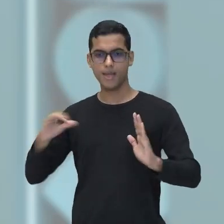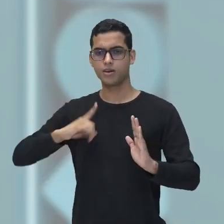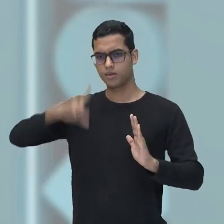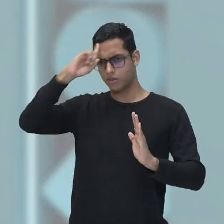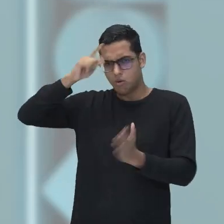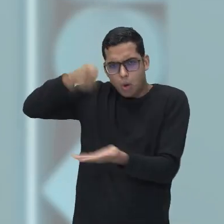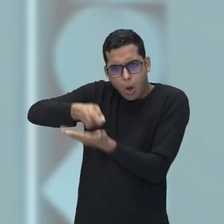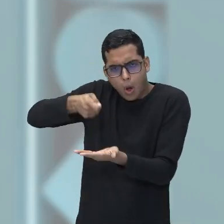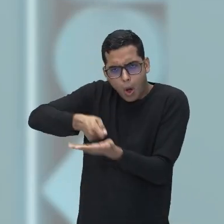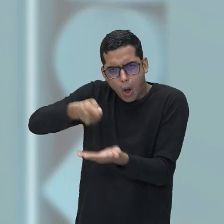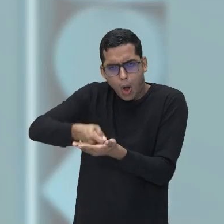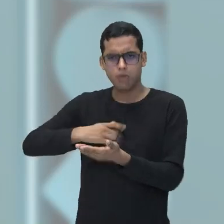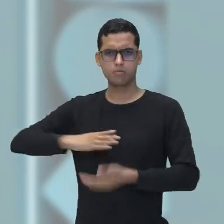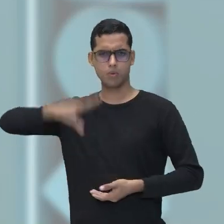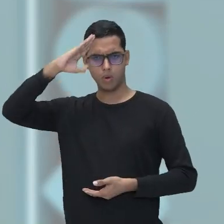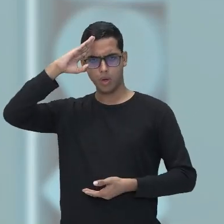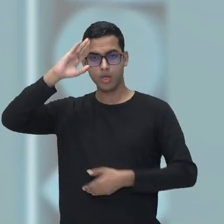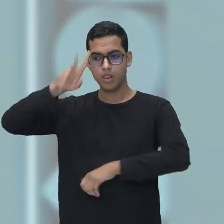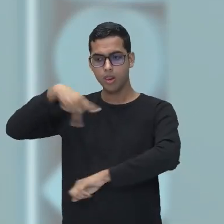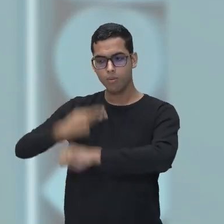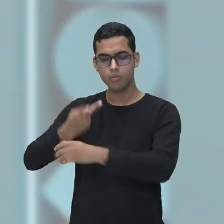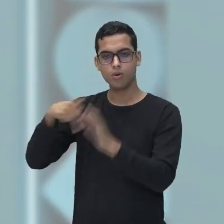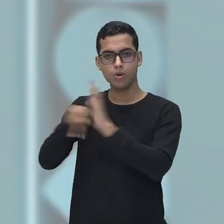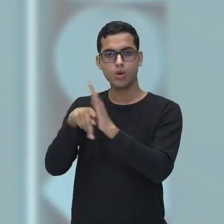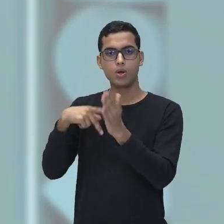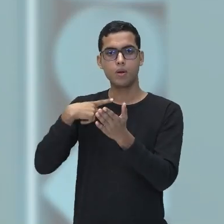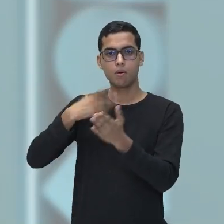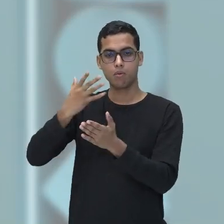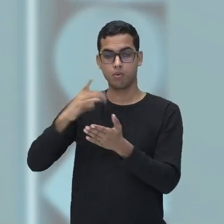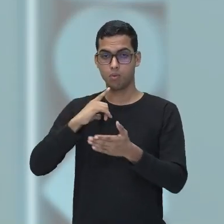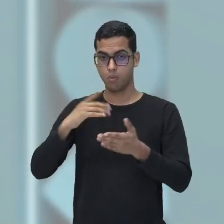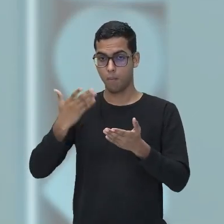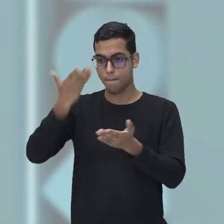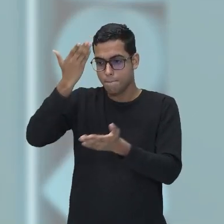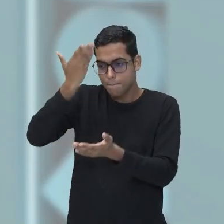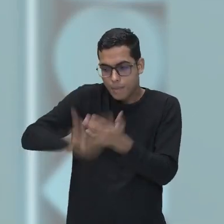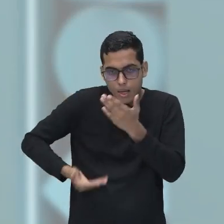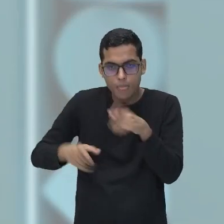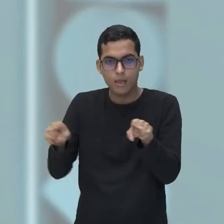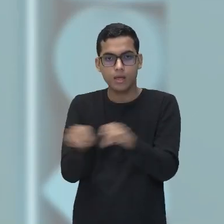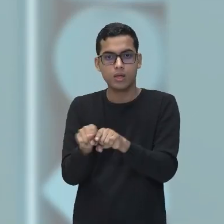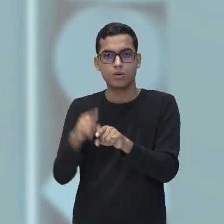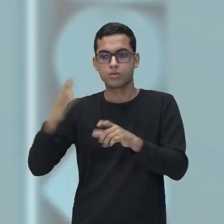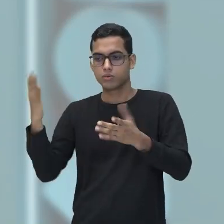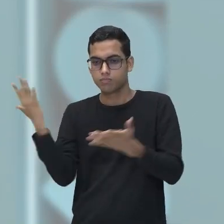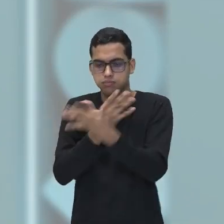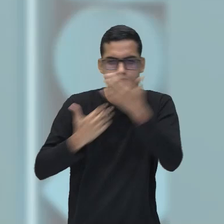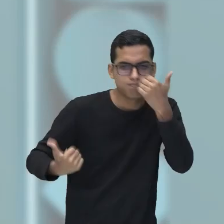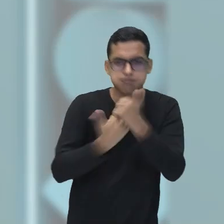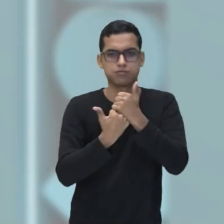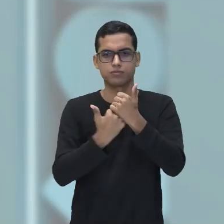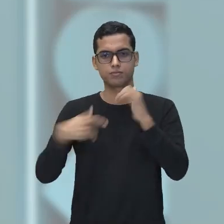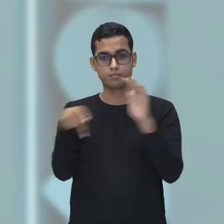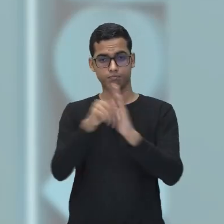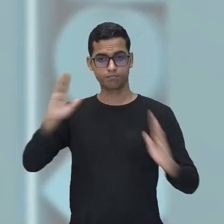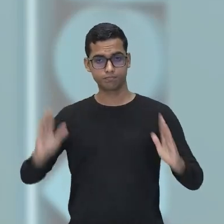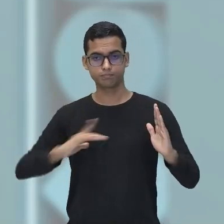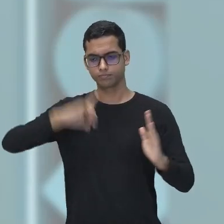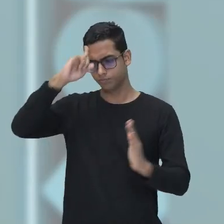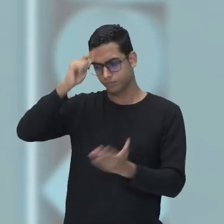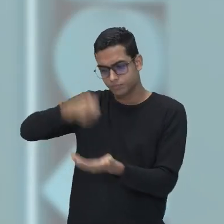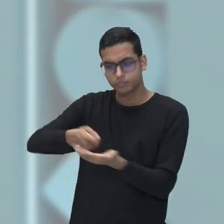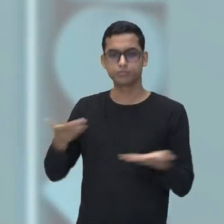que essa ditadura caiu, isso foi algo que realmente marcou a produção literária, tanto o período de ditadura como